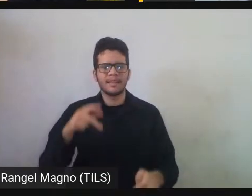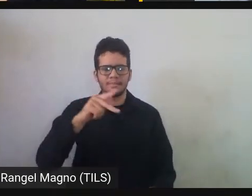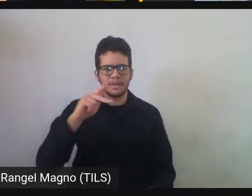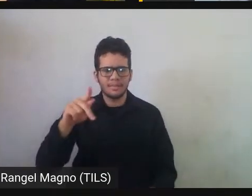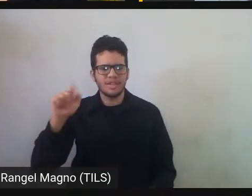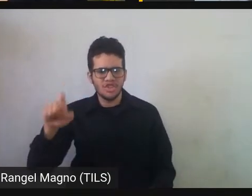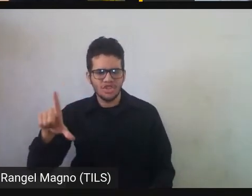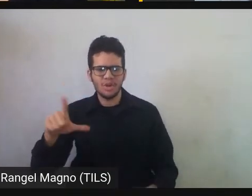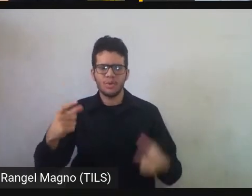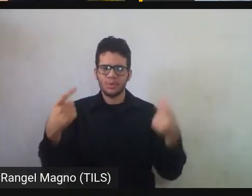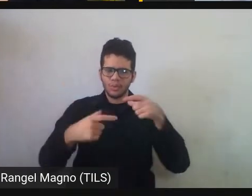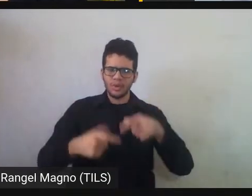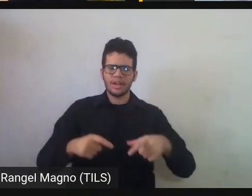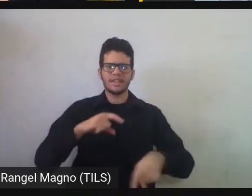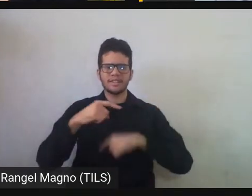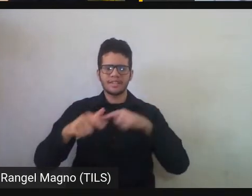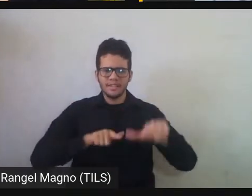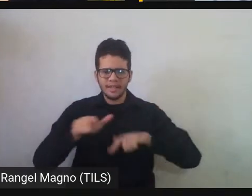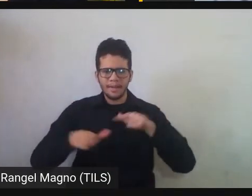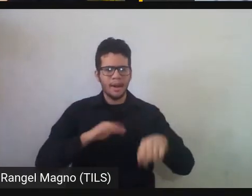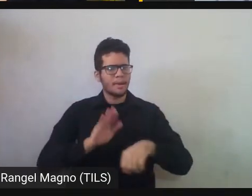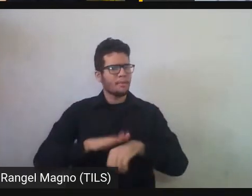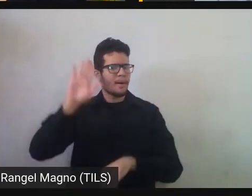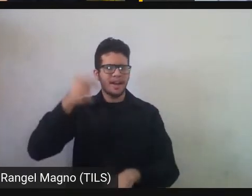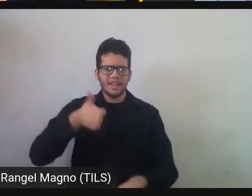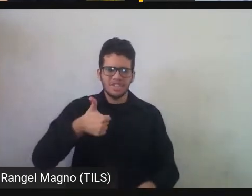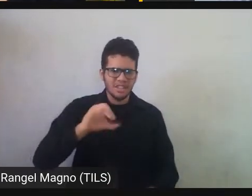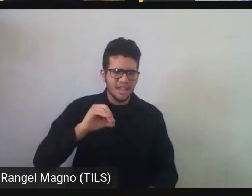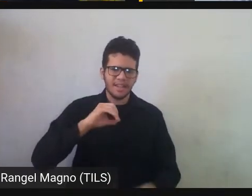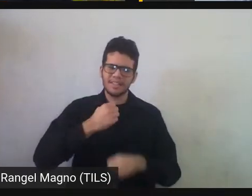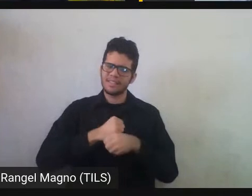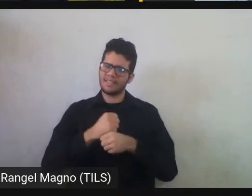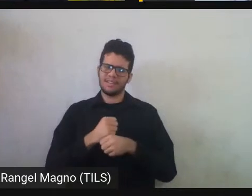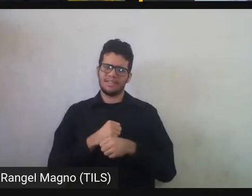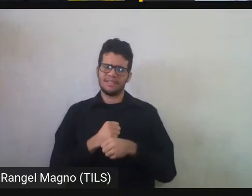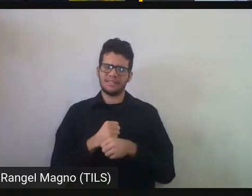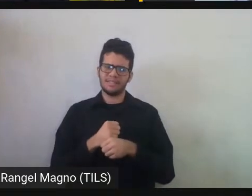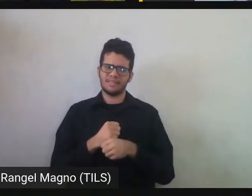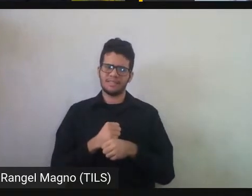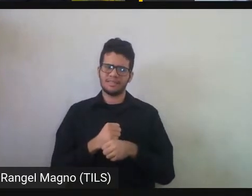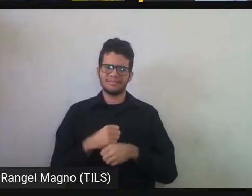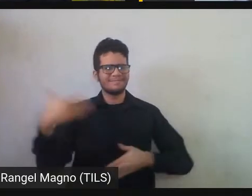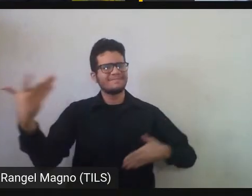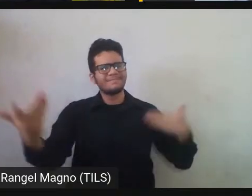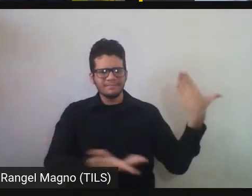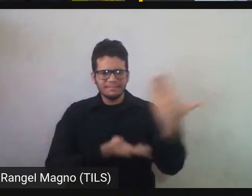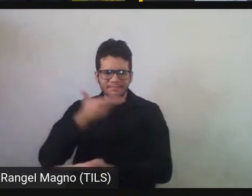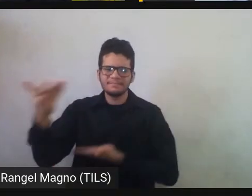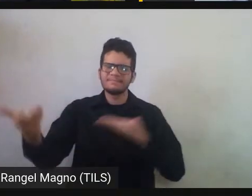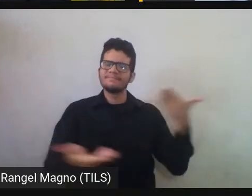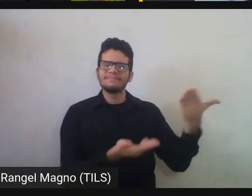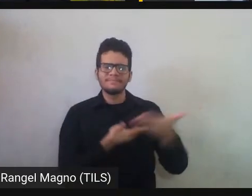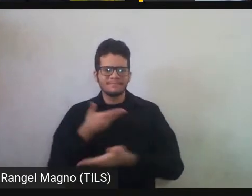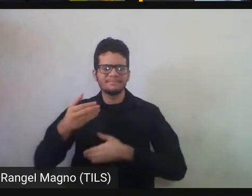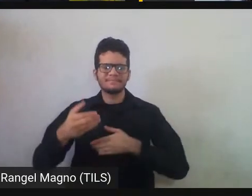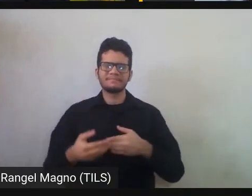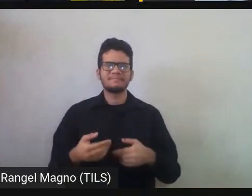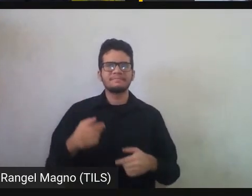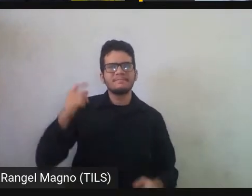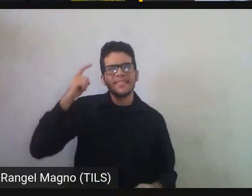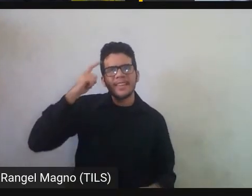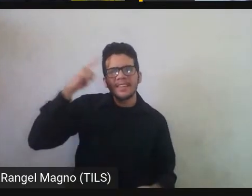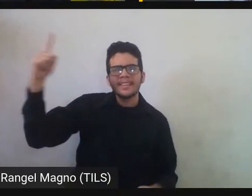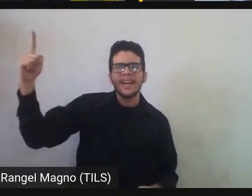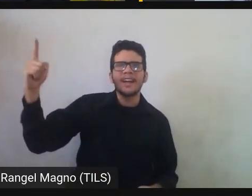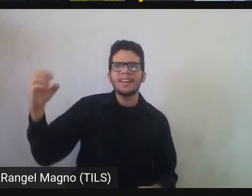trabalho já há mais de dez anos tem sido muito um espaço de interlocução um espaço de troca de vai